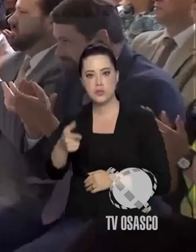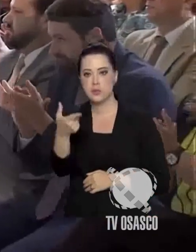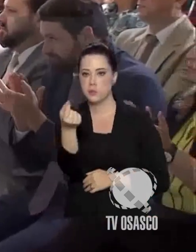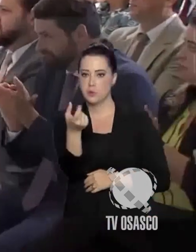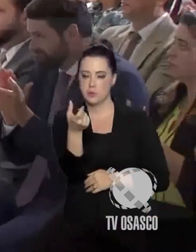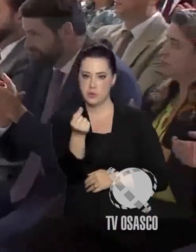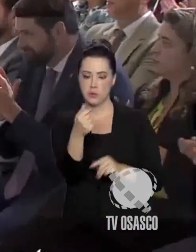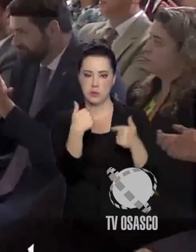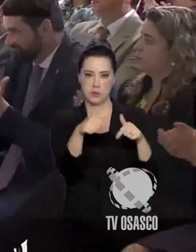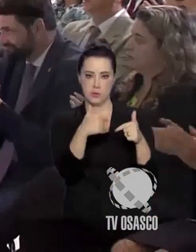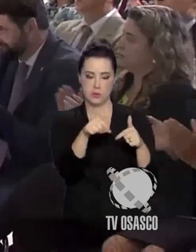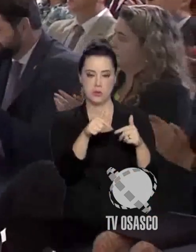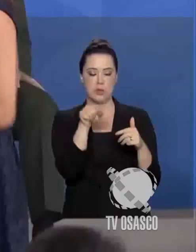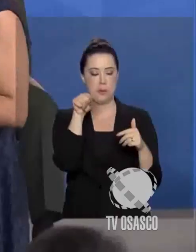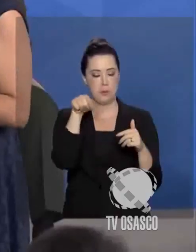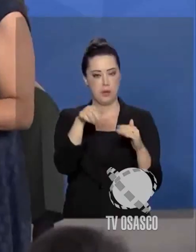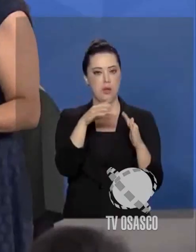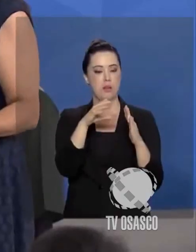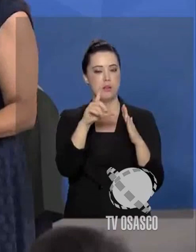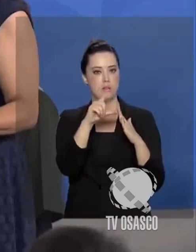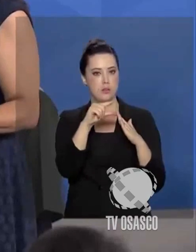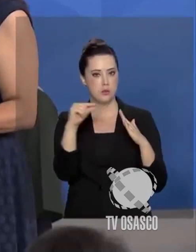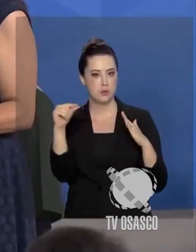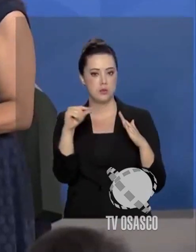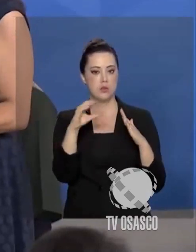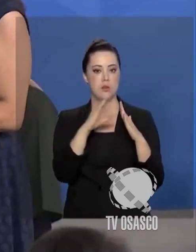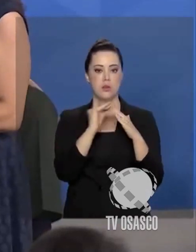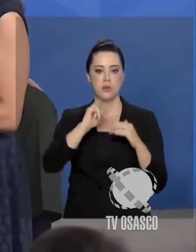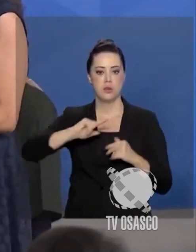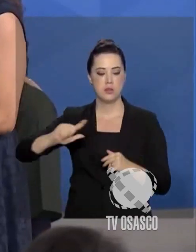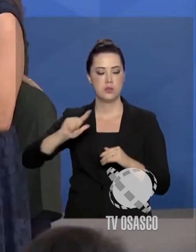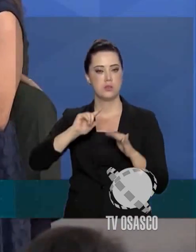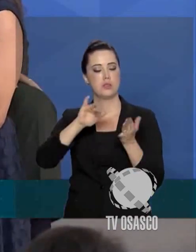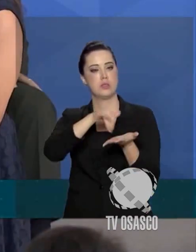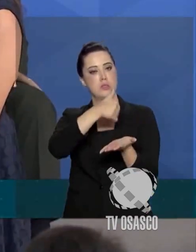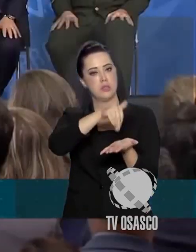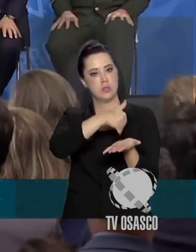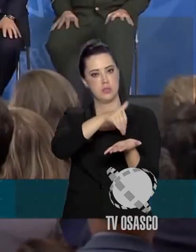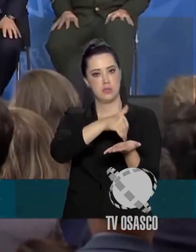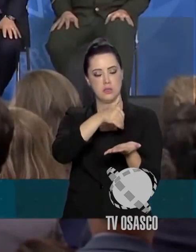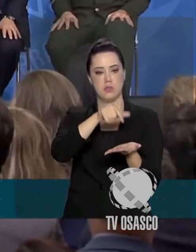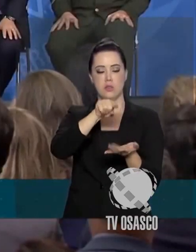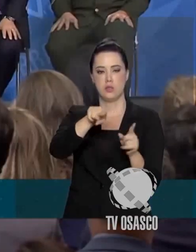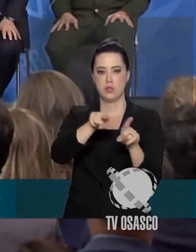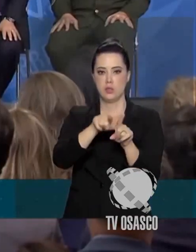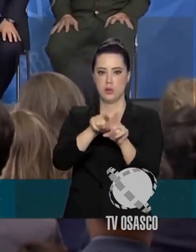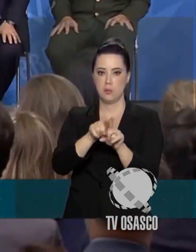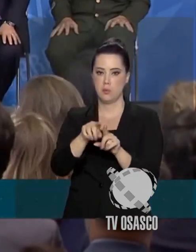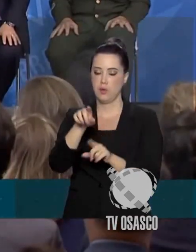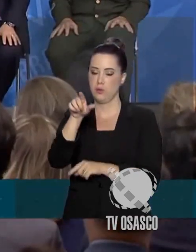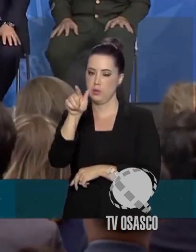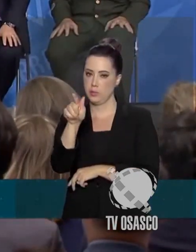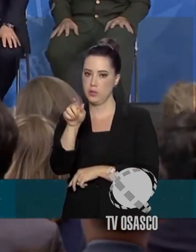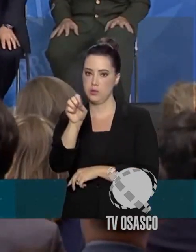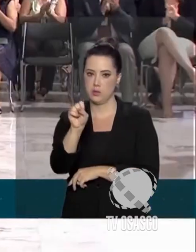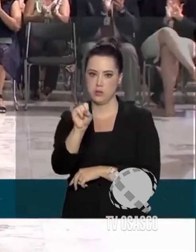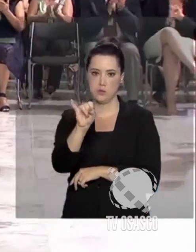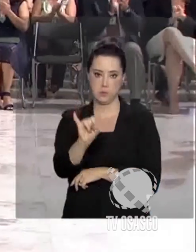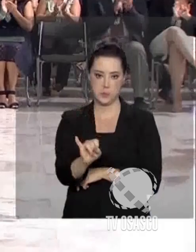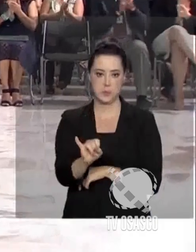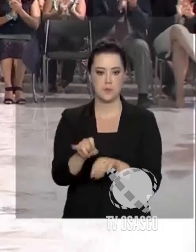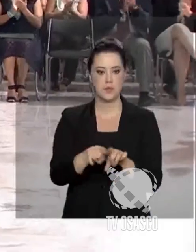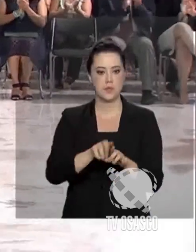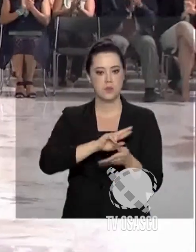trabalham para a Presidência da República, a Casa Civil, a Secretaria-Geral da Presidência e o Gabinete de Segurança Institucional.